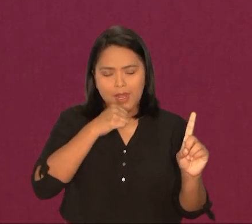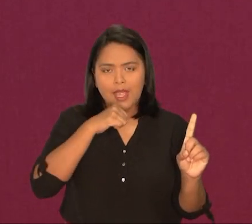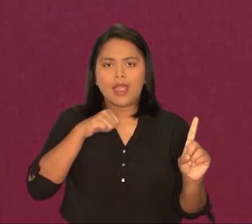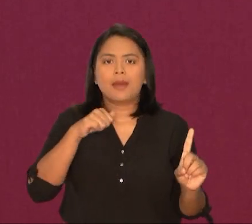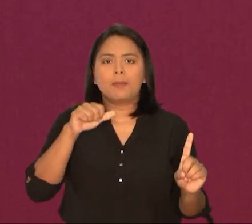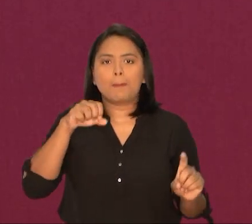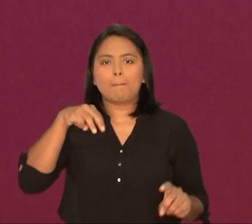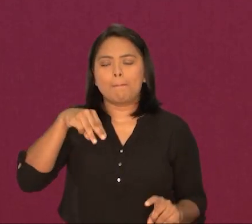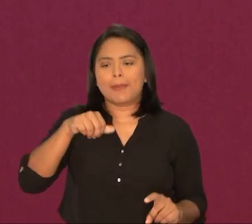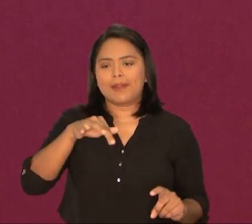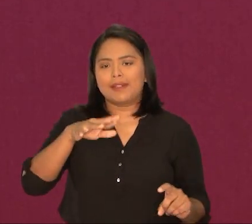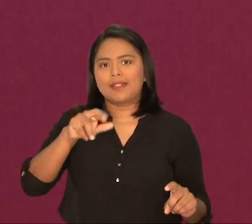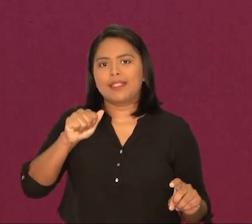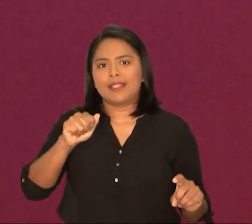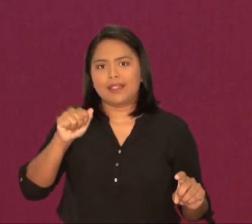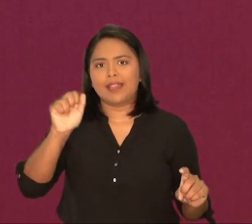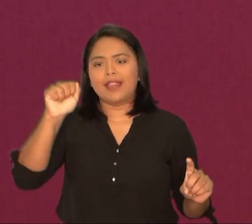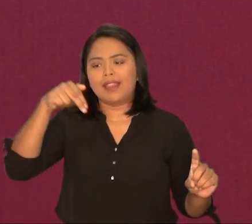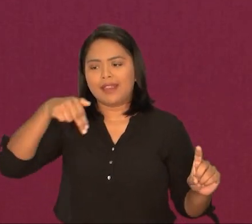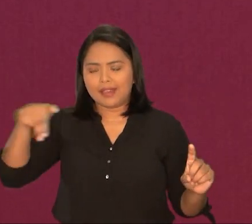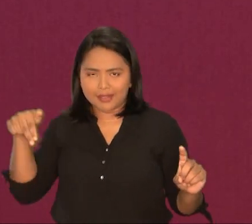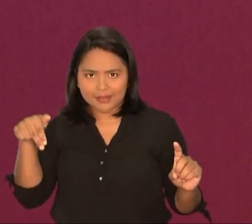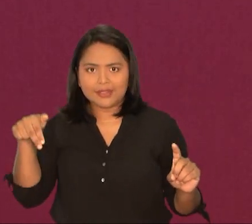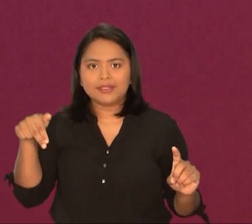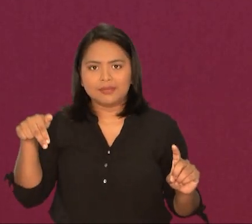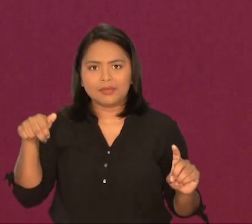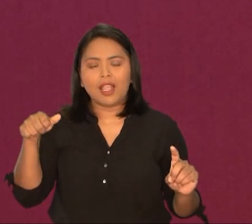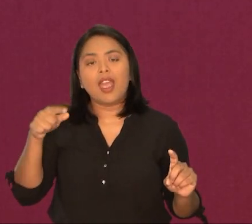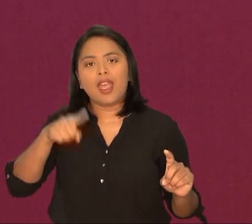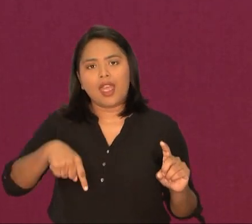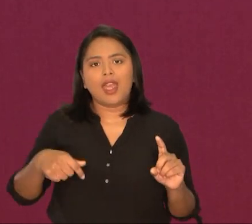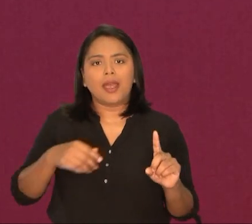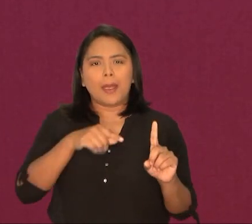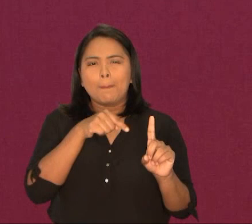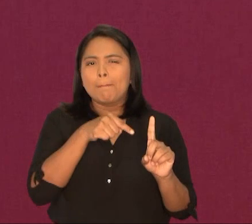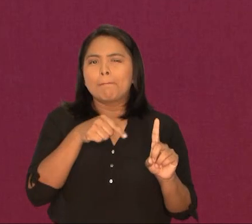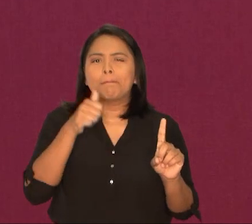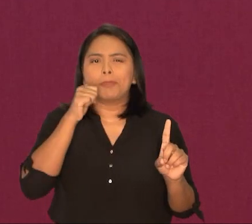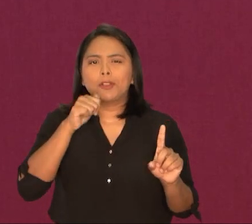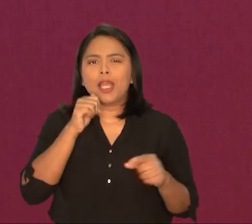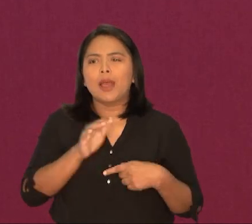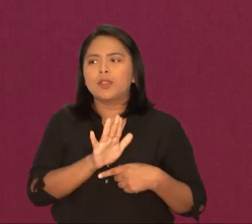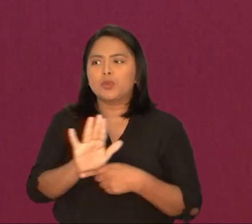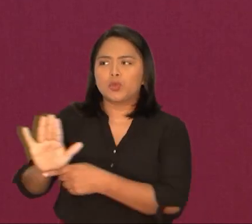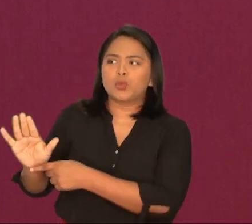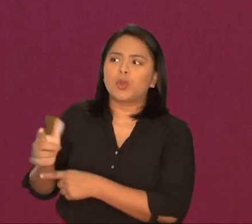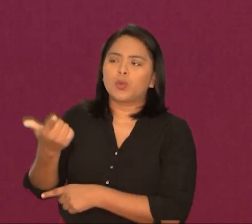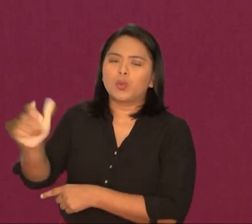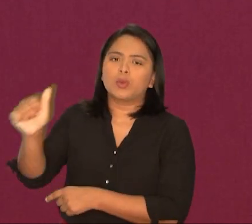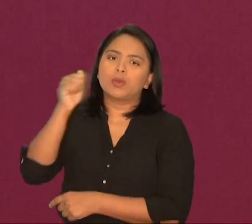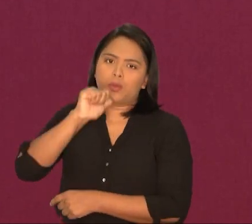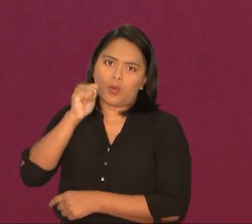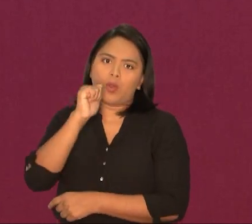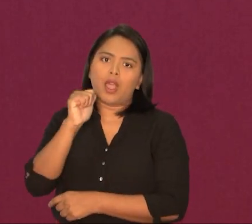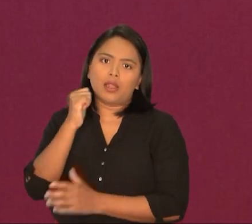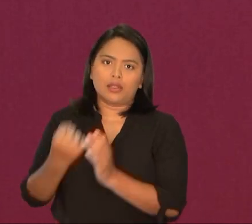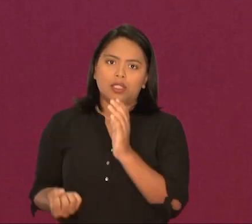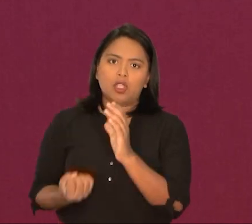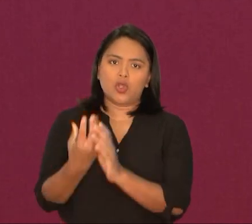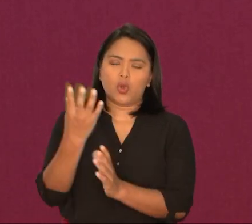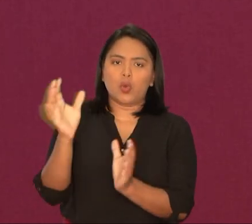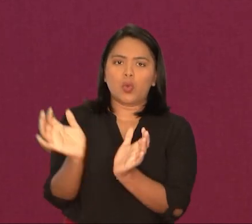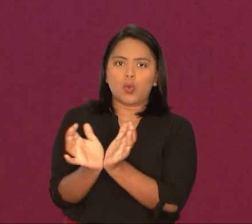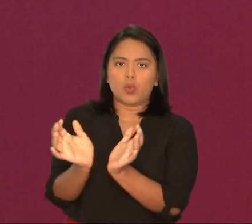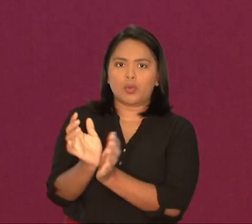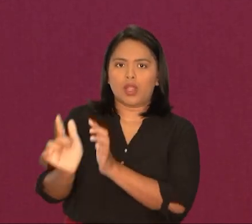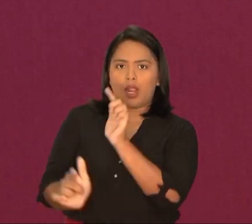inspiradora que dedicou sua vida a ajudar outras mães por meio do Clube de Trabalho do Dia das Mães, que ela fundou nos Estados Unidos com o